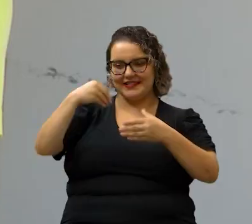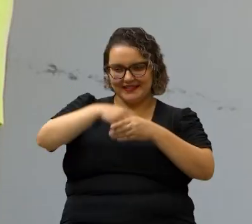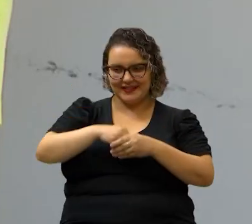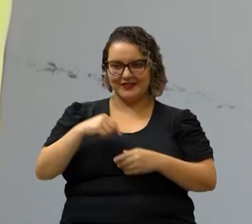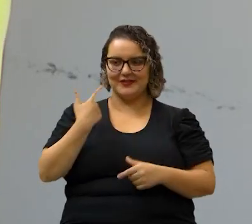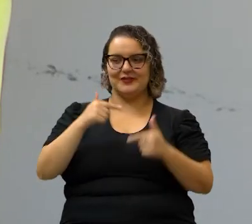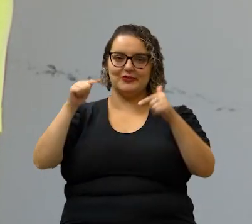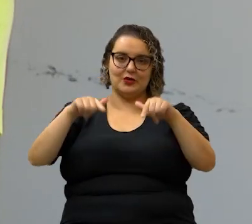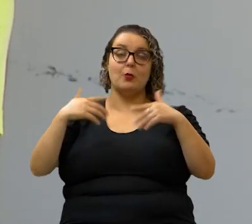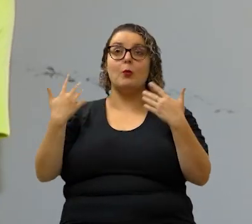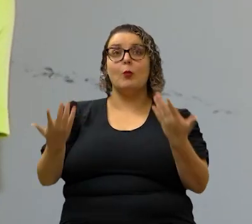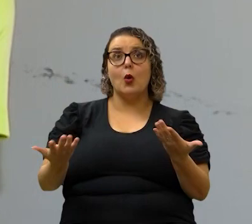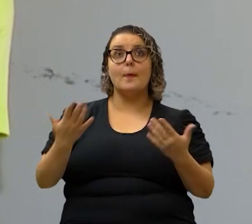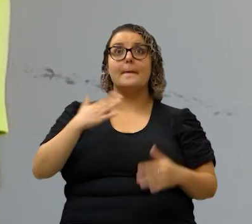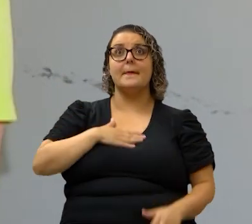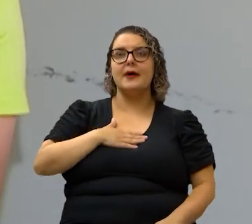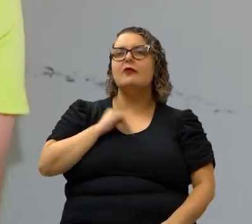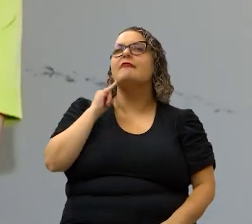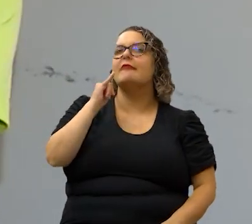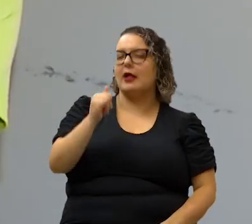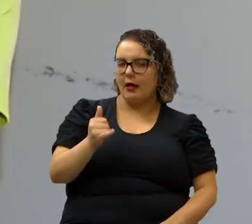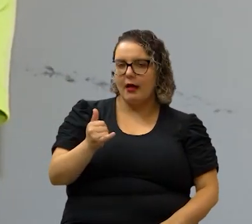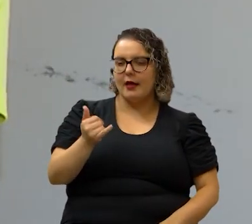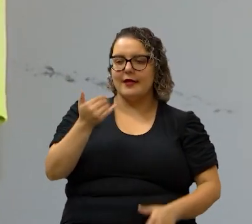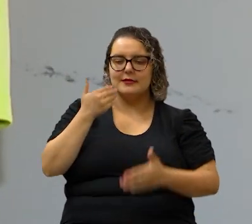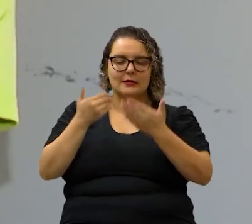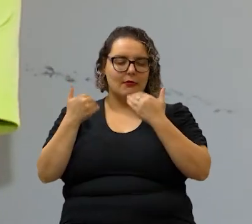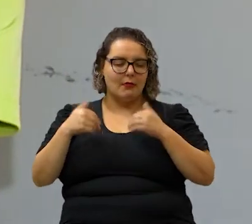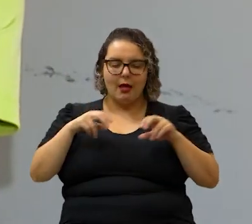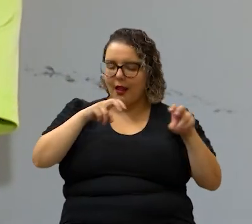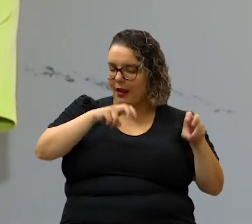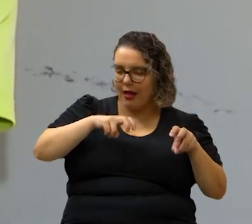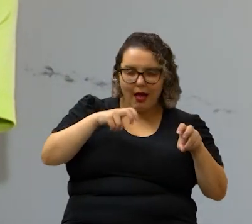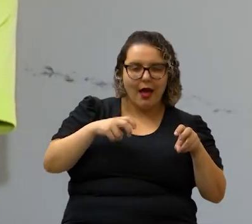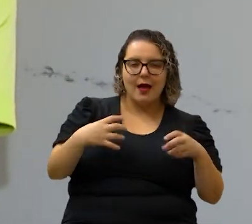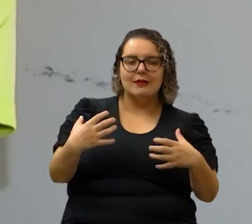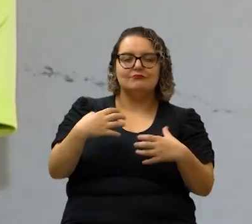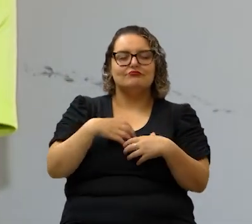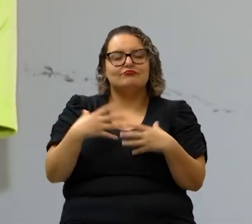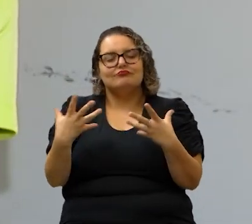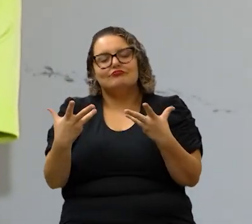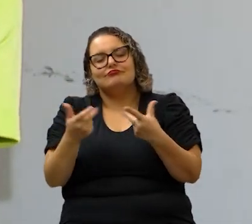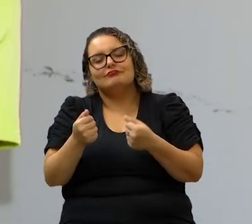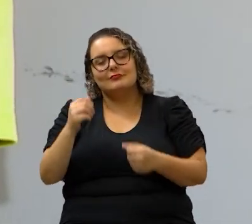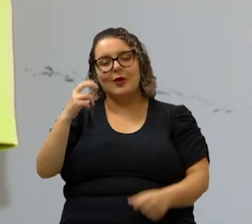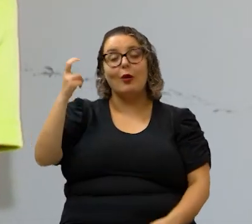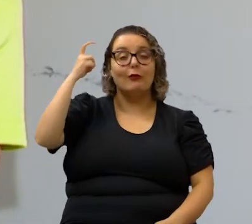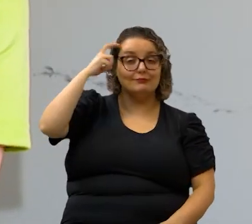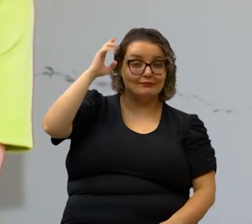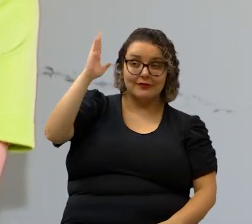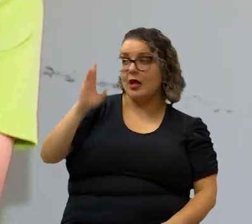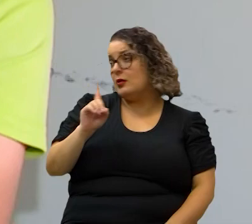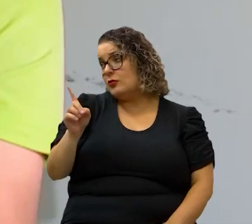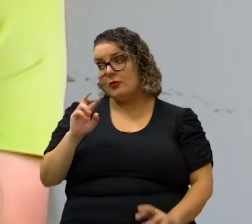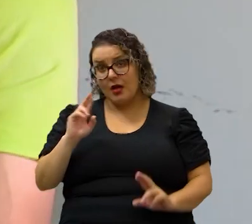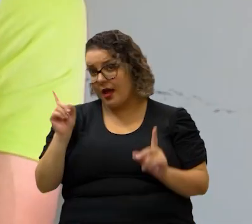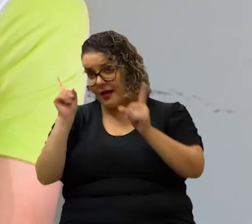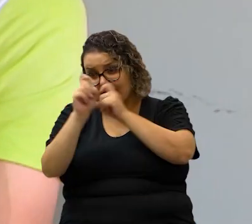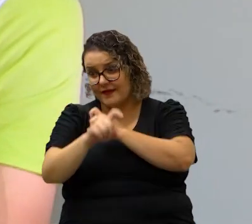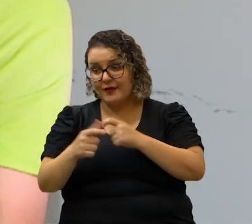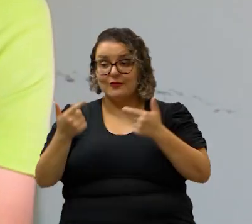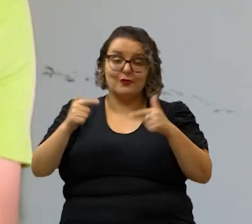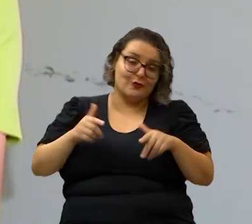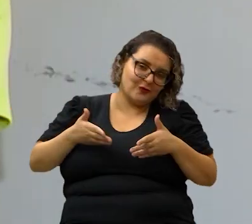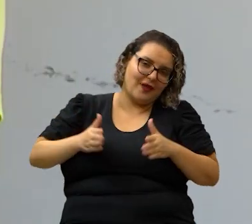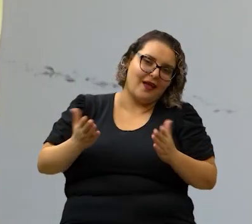espaço. Bom, para mim falar dessa comida da roça, essa comida afetiva, cultural brasileira, não é muito difícil porque é de onde eu